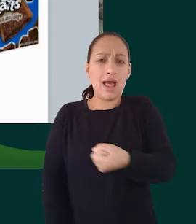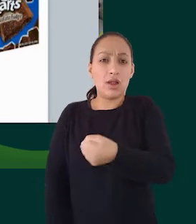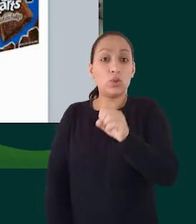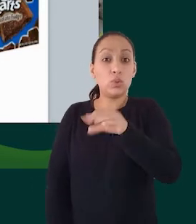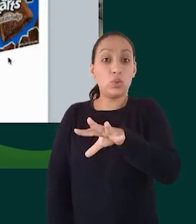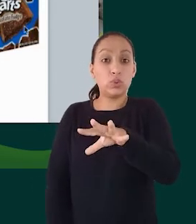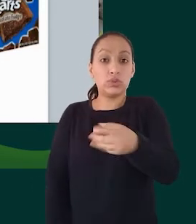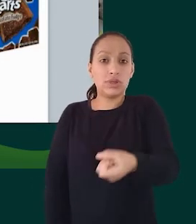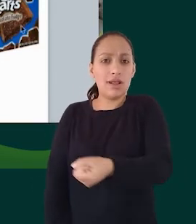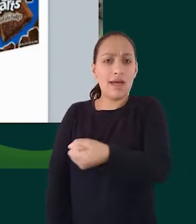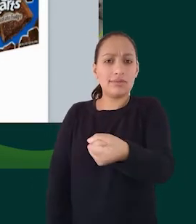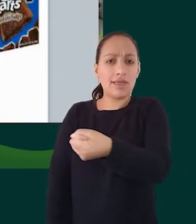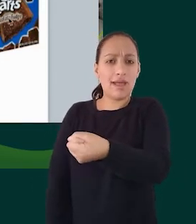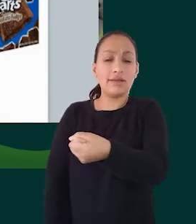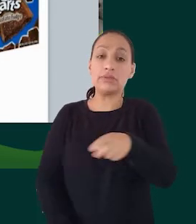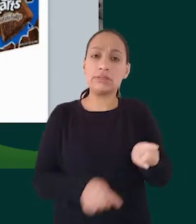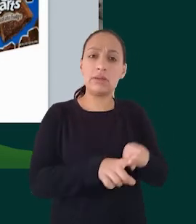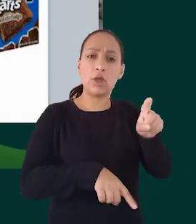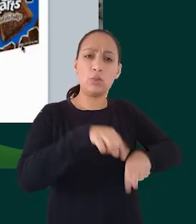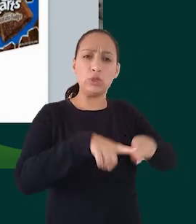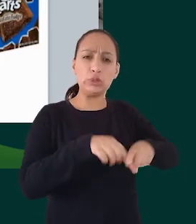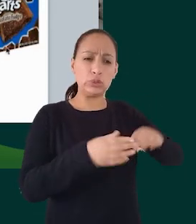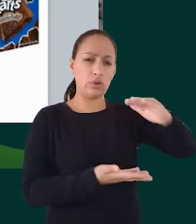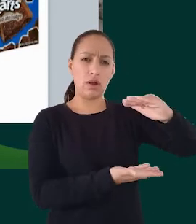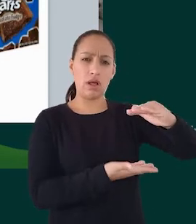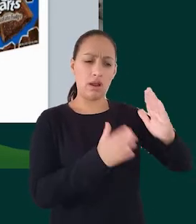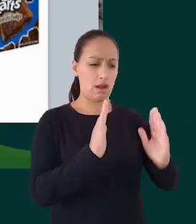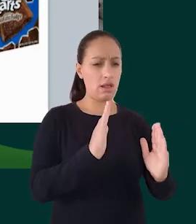que existe lá, acho que não tem aqui, não me lembro, uma espécie